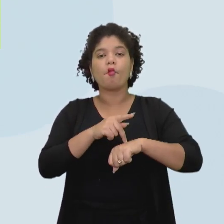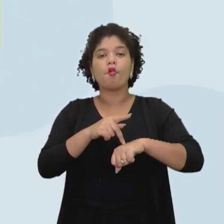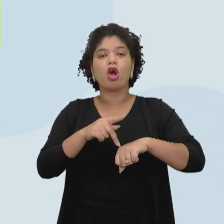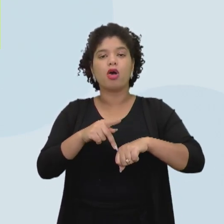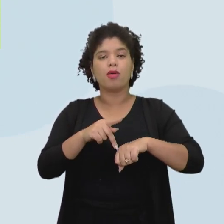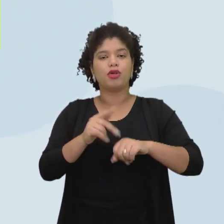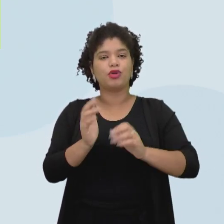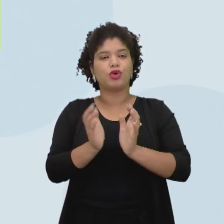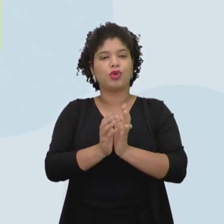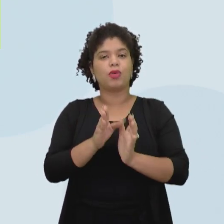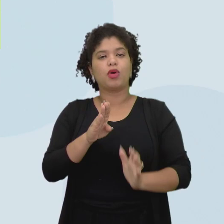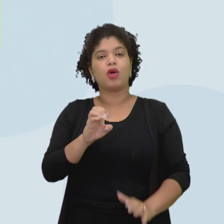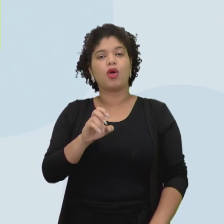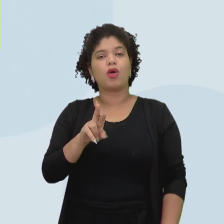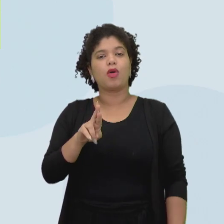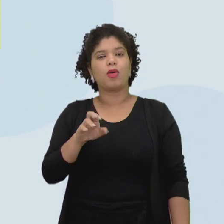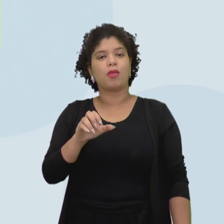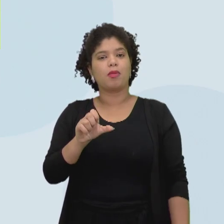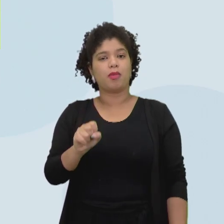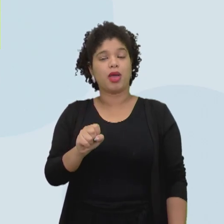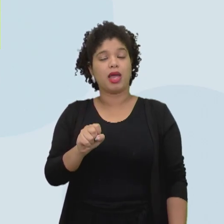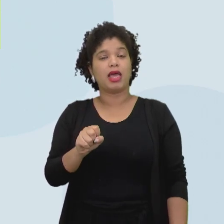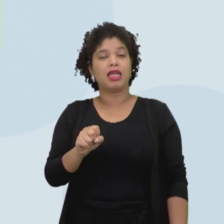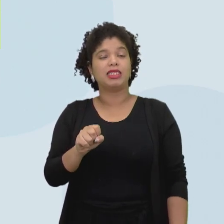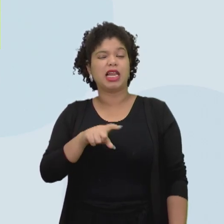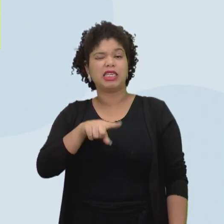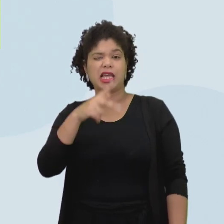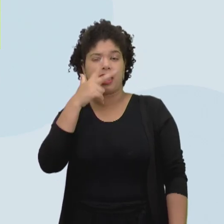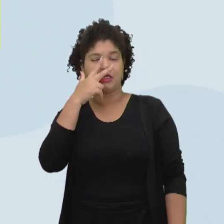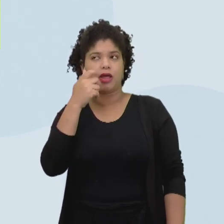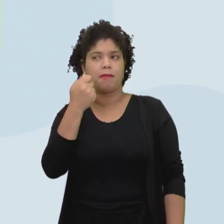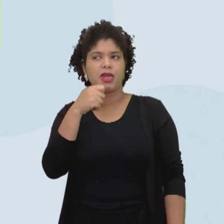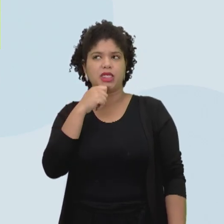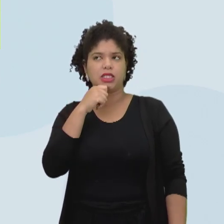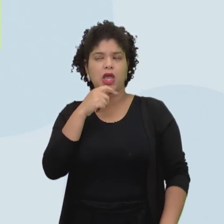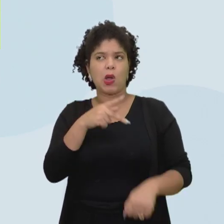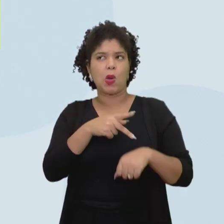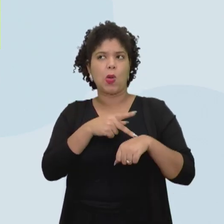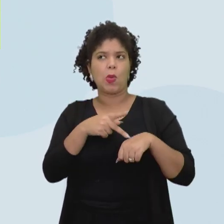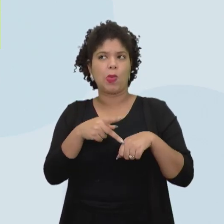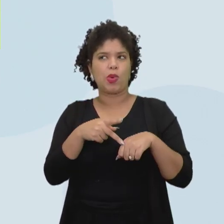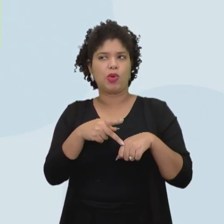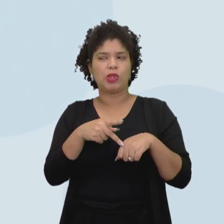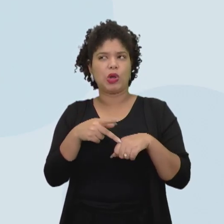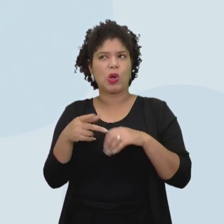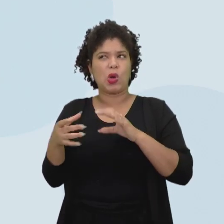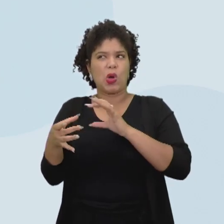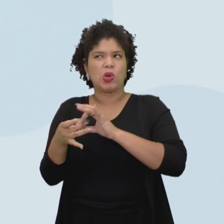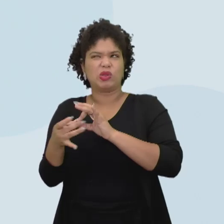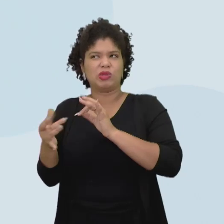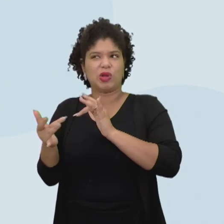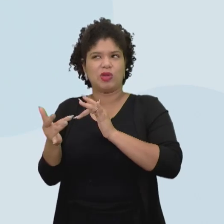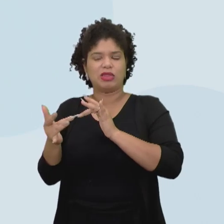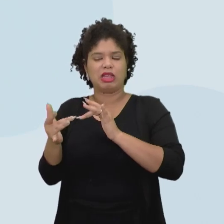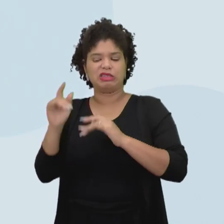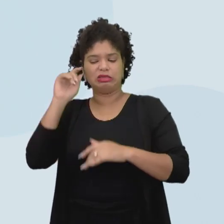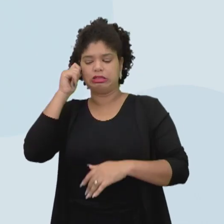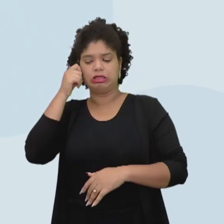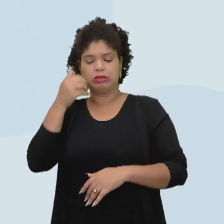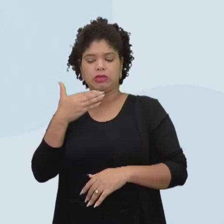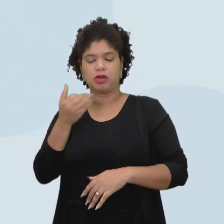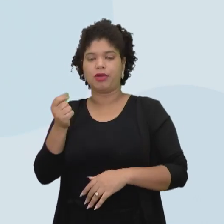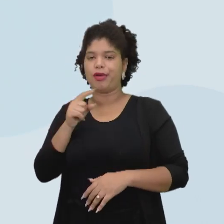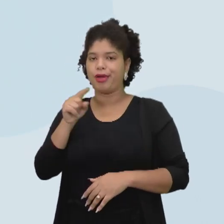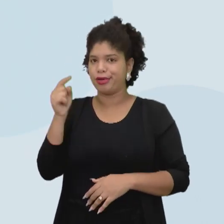essa pureza estava bastante relacionada ao desbravador holandês, né?